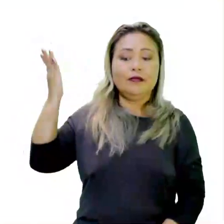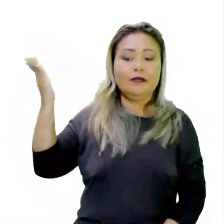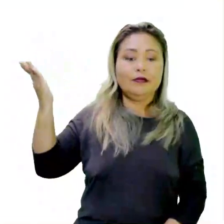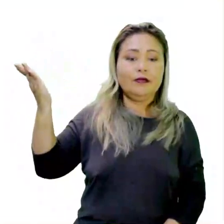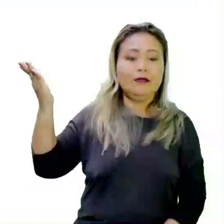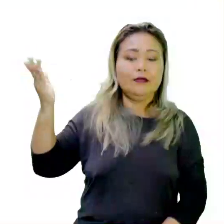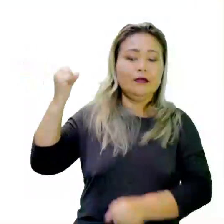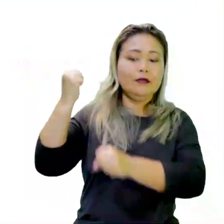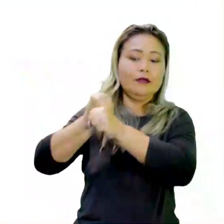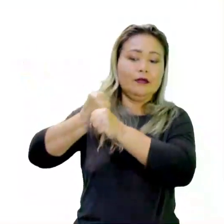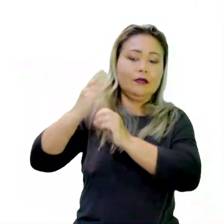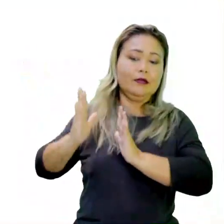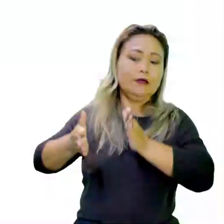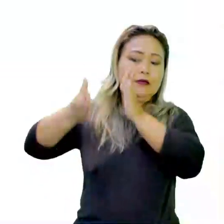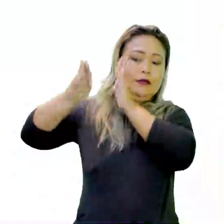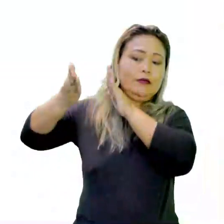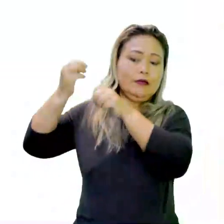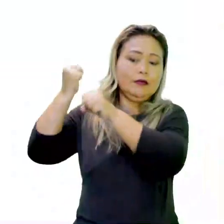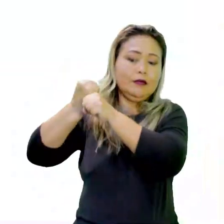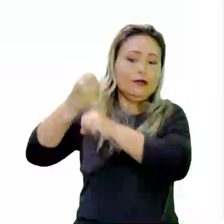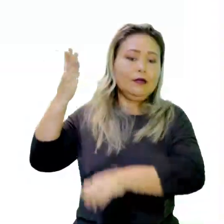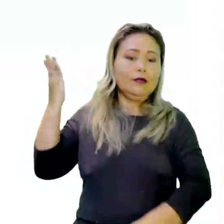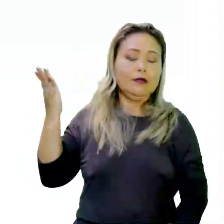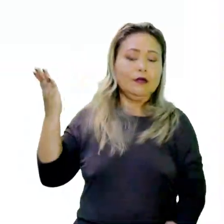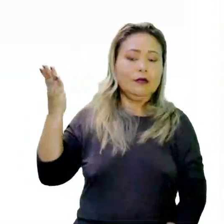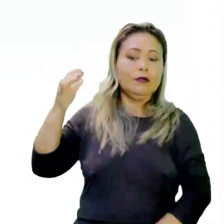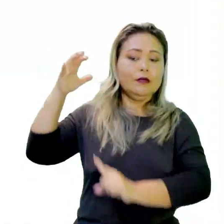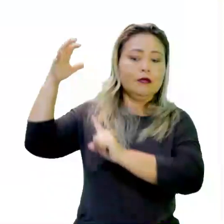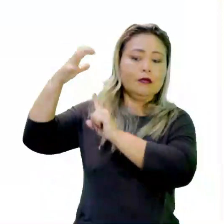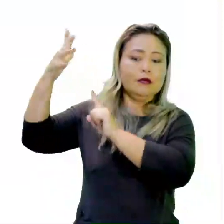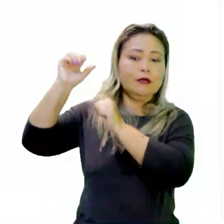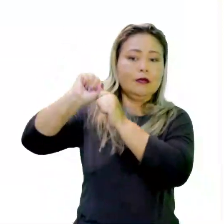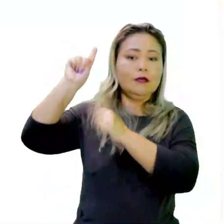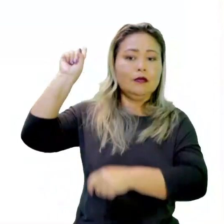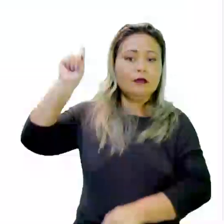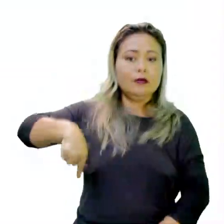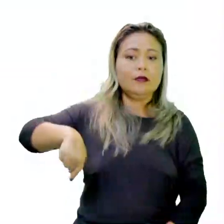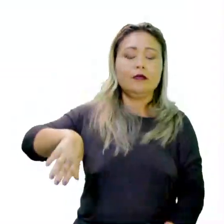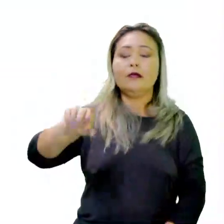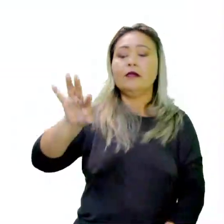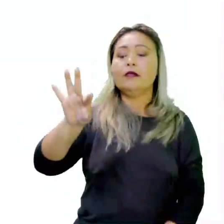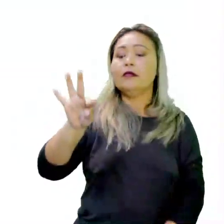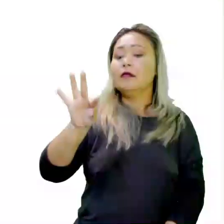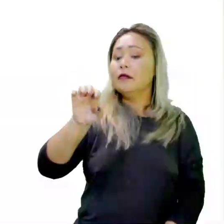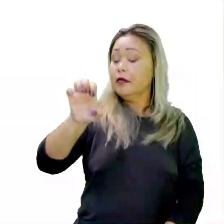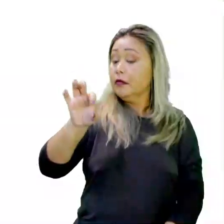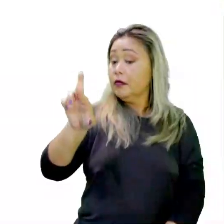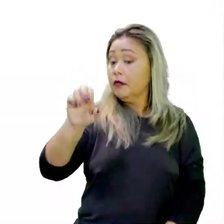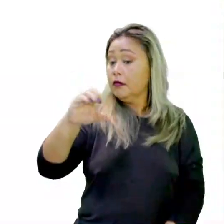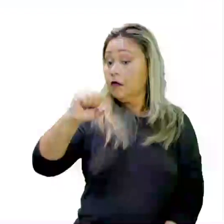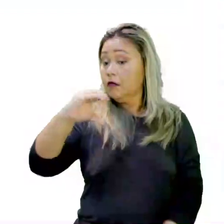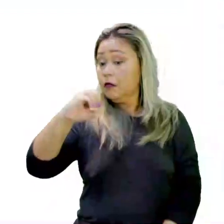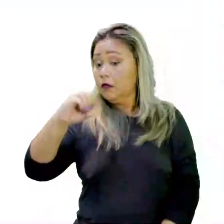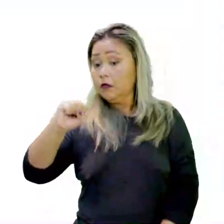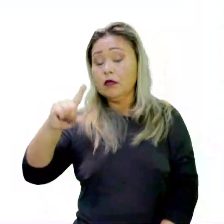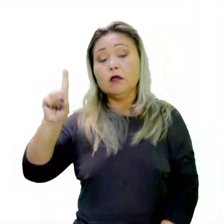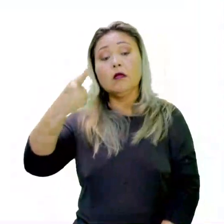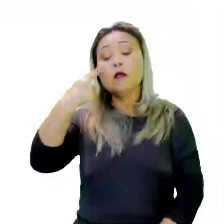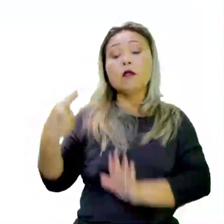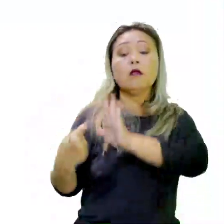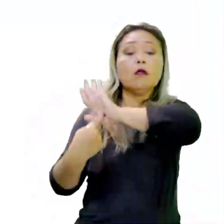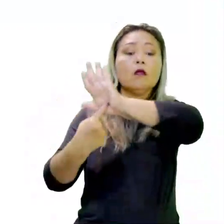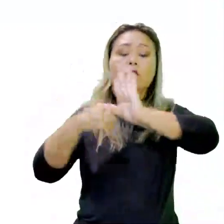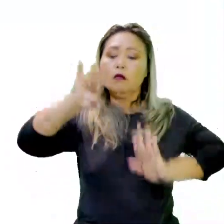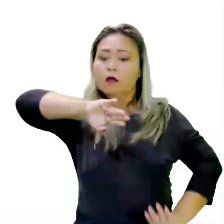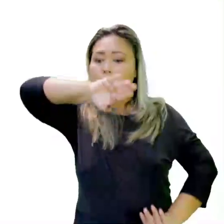nessa arquitetura, a influência etrusca, ela se mostra através